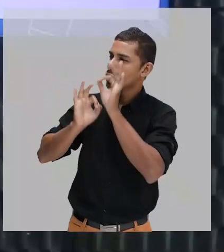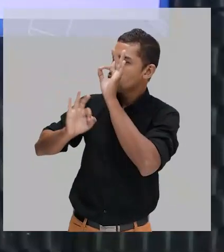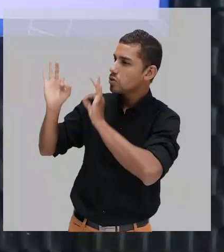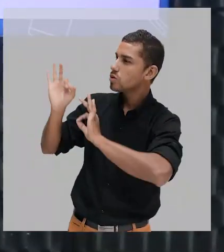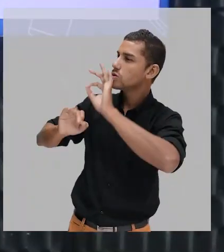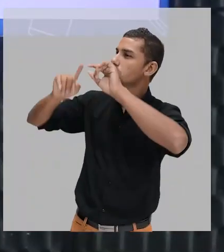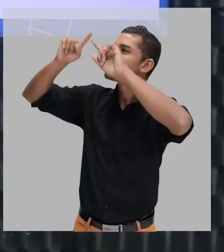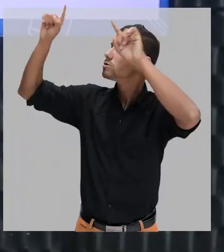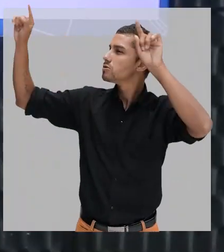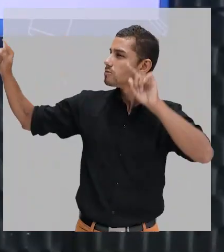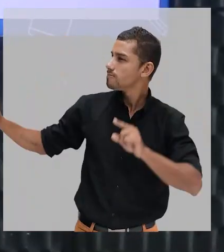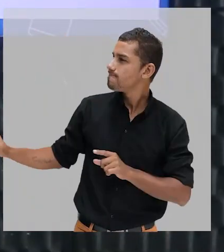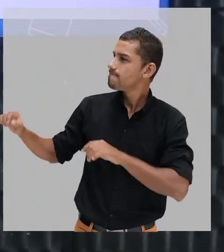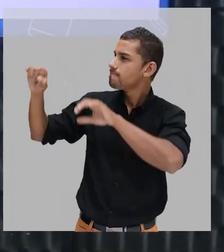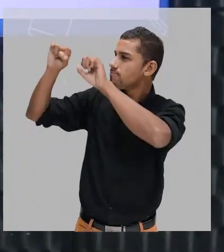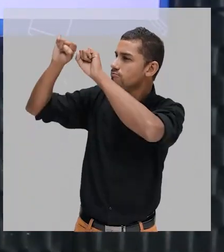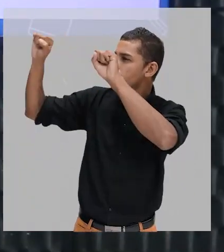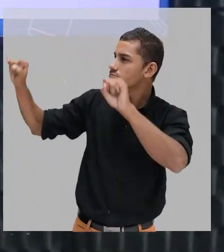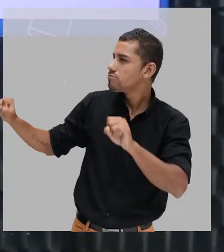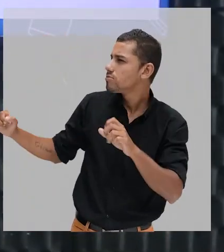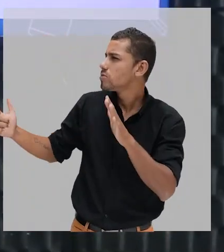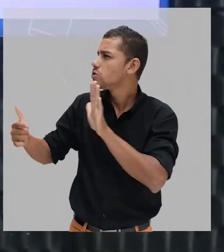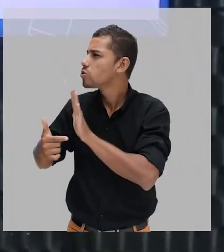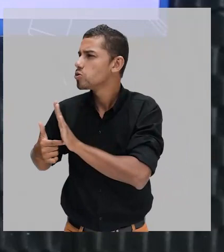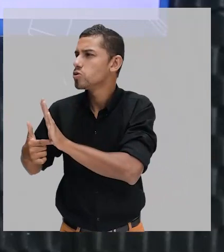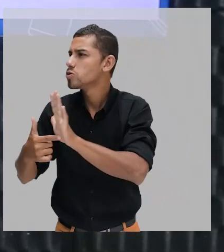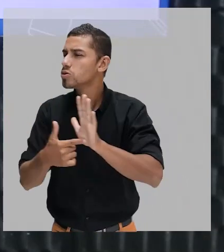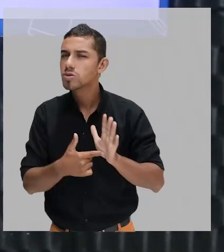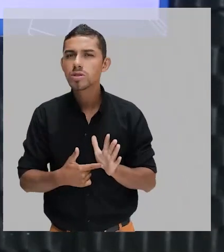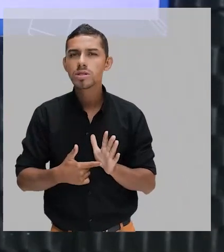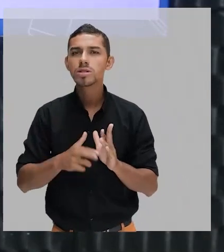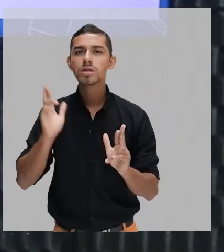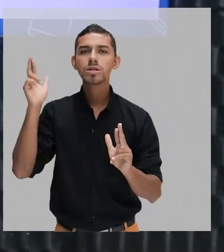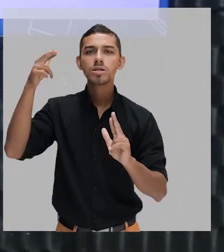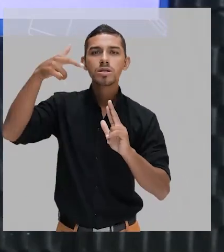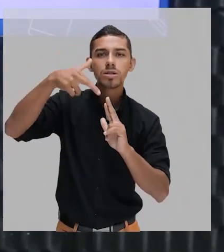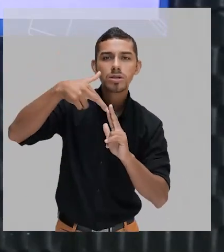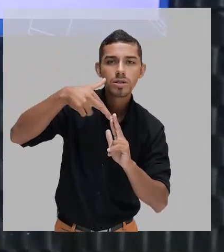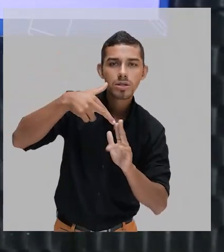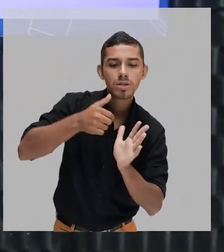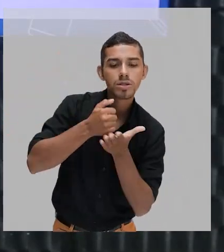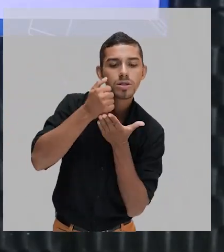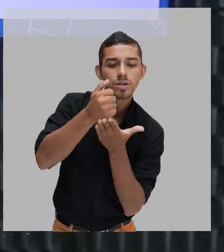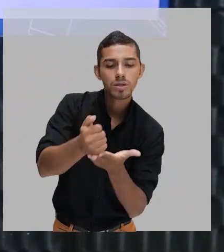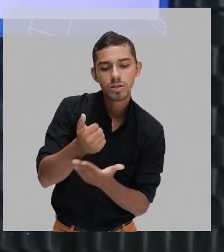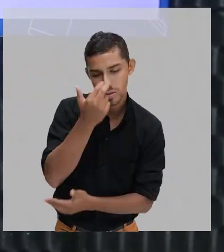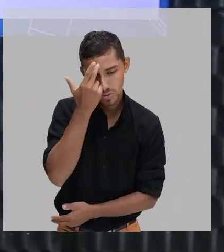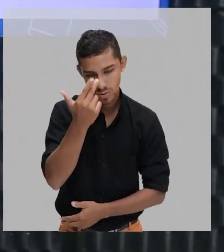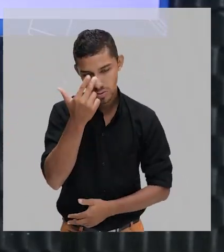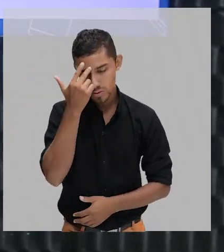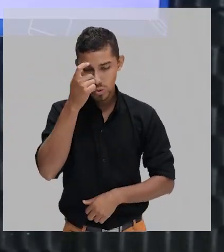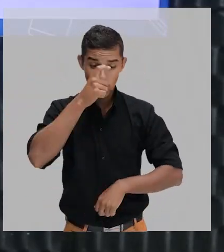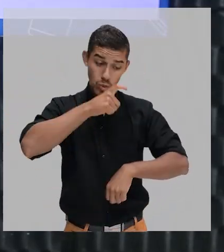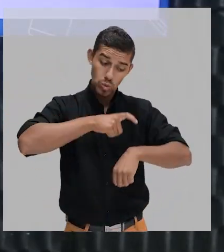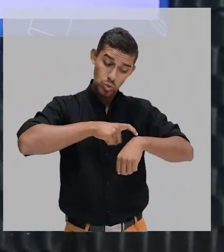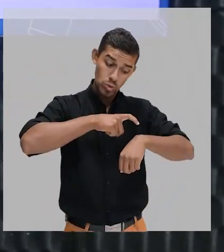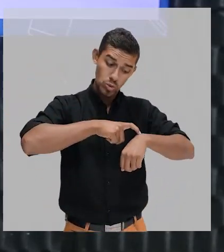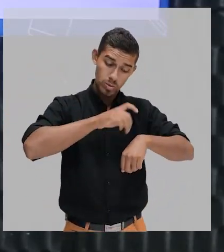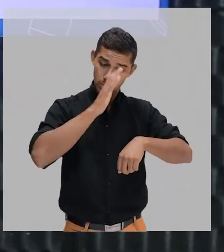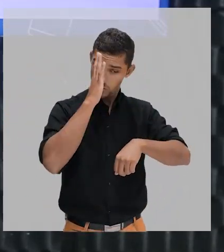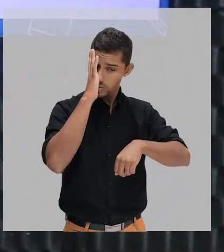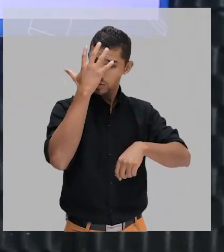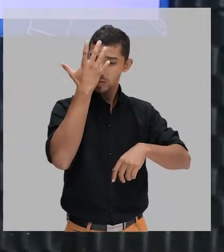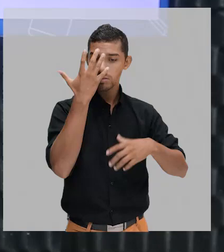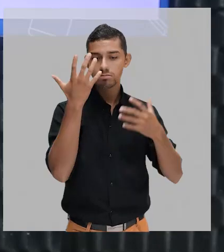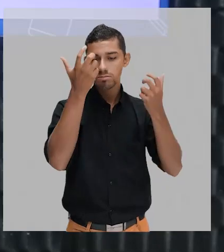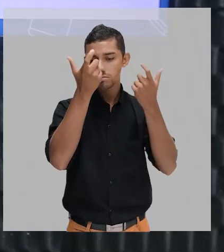eles vão montando o sistema da representação que vai auxiliar a história. O tempo, a